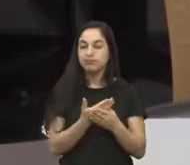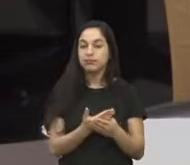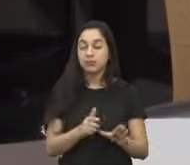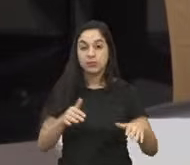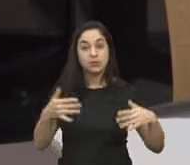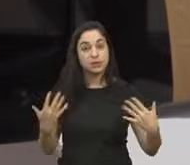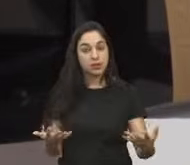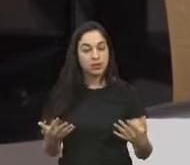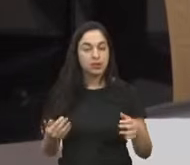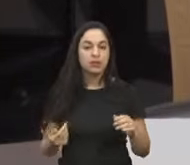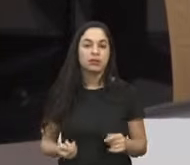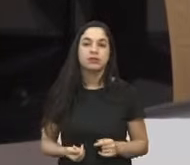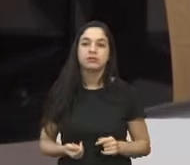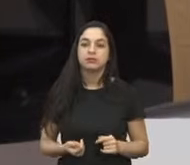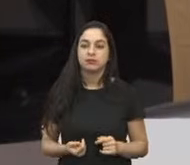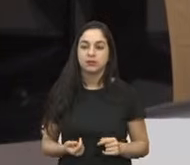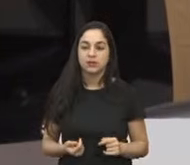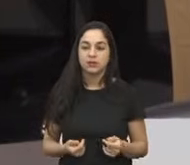é algo